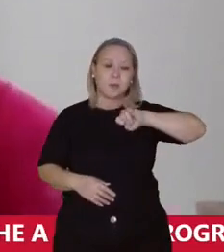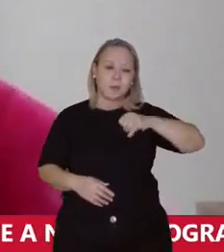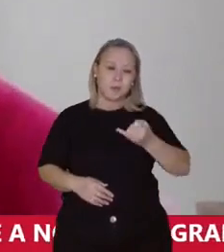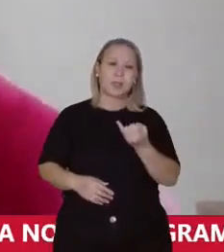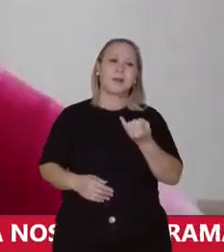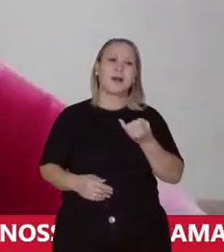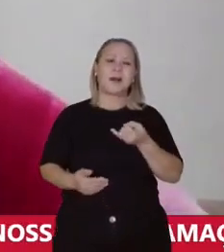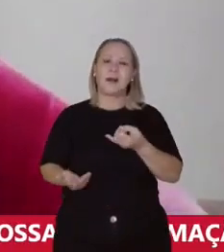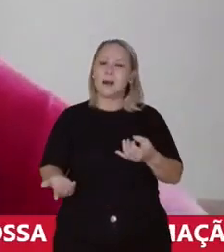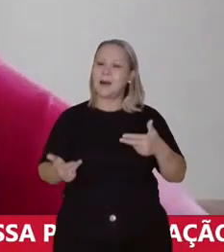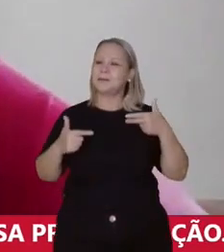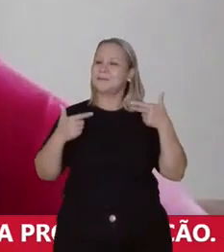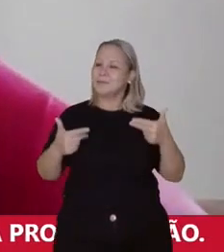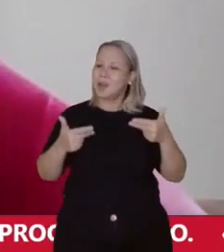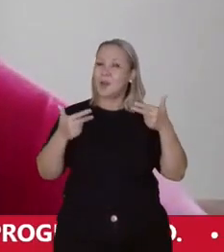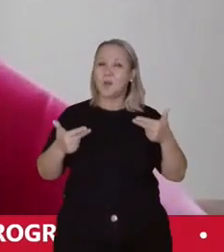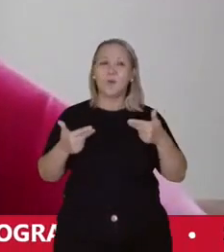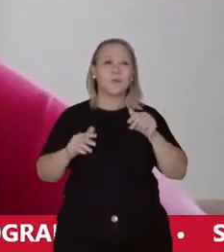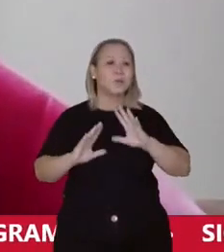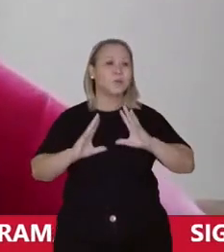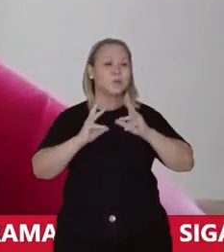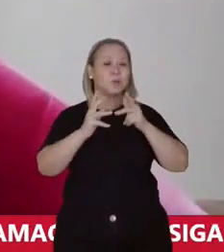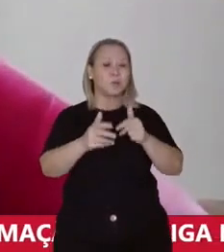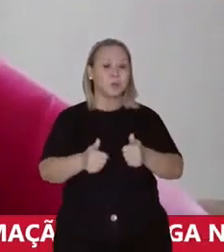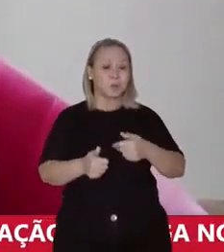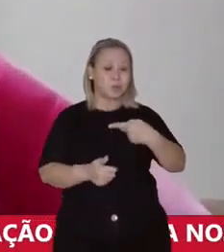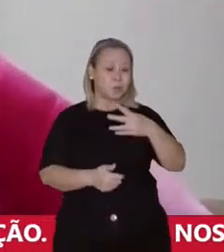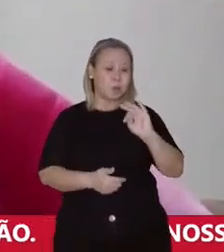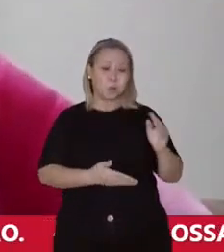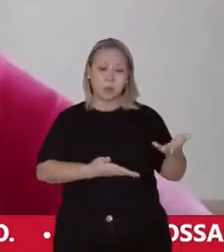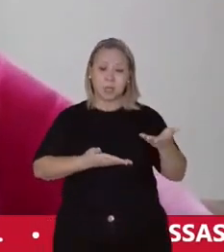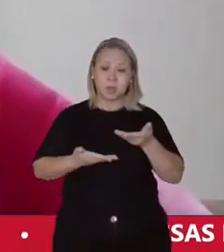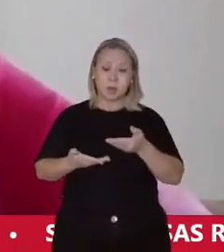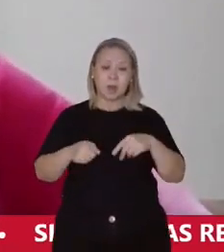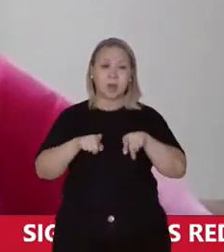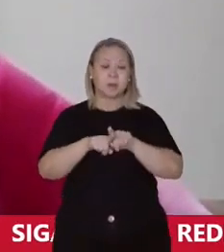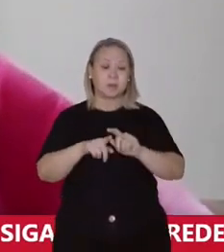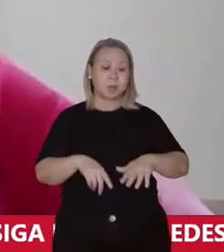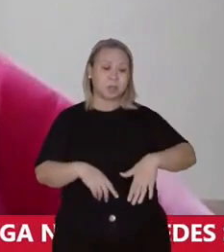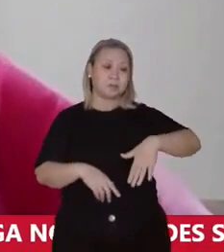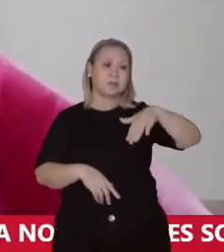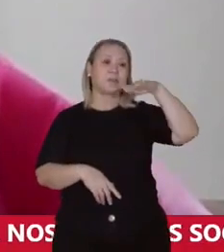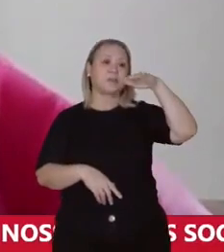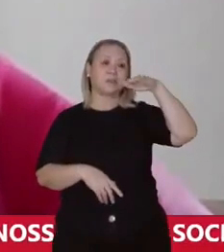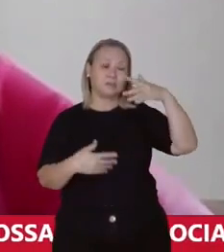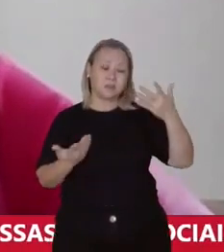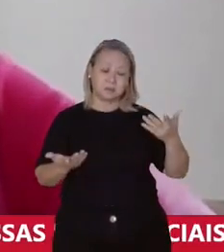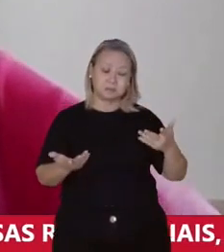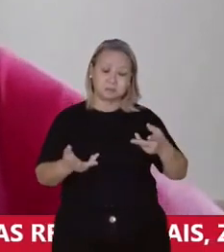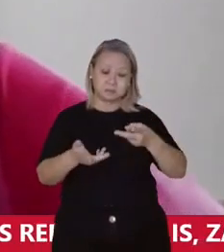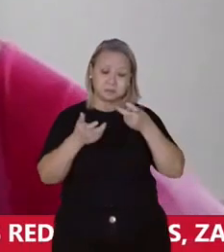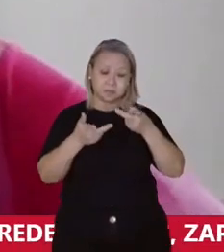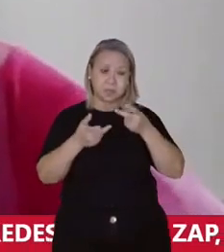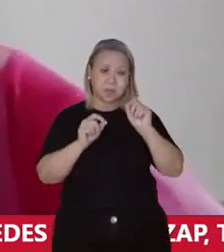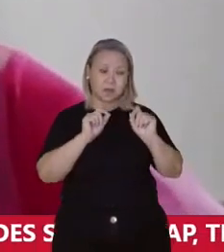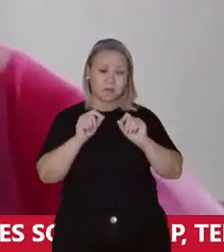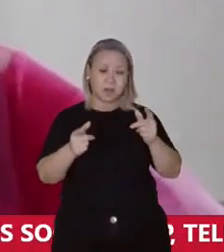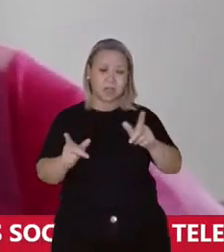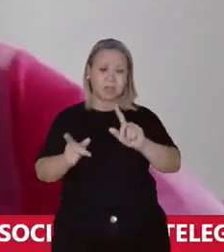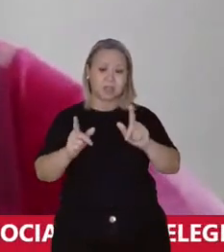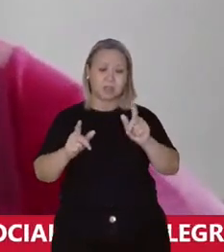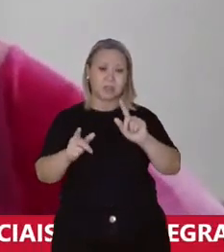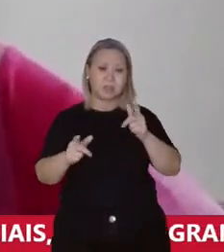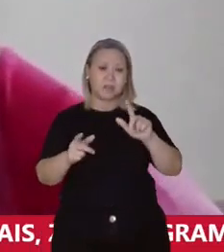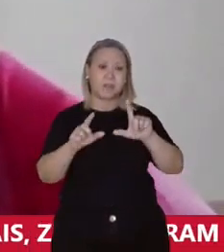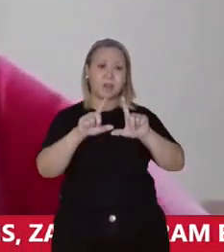e curtindo tudo que os governos do PT nos trouxeram, mas que também cresceu vendo na TV essa mídia golpista